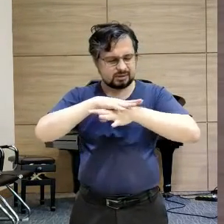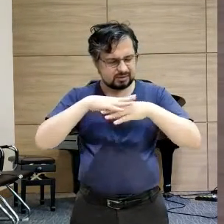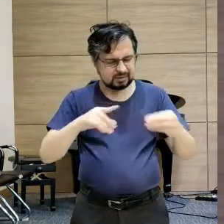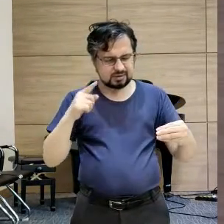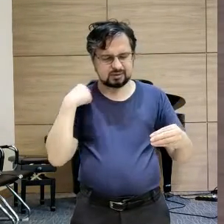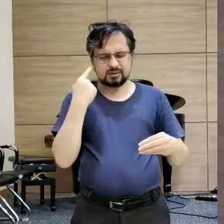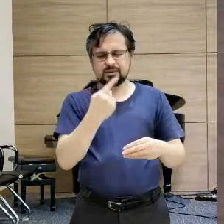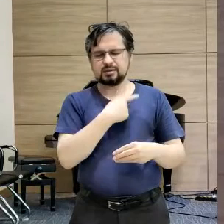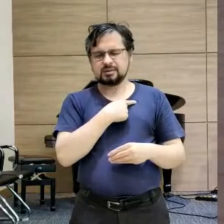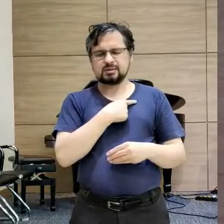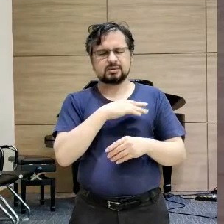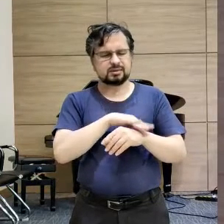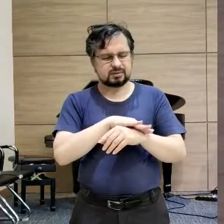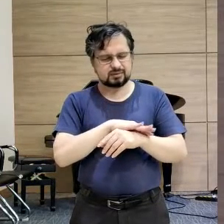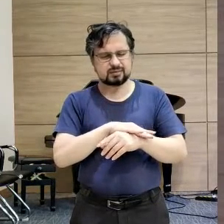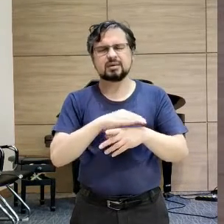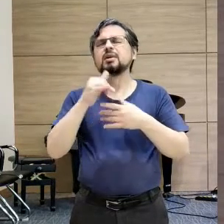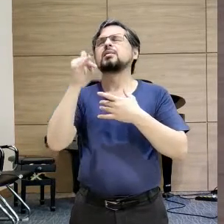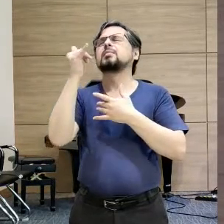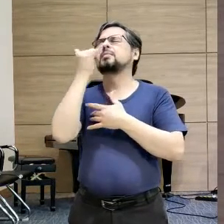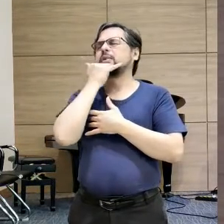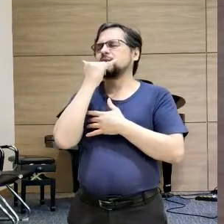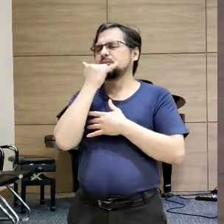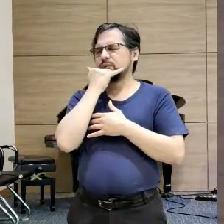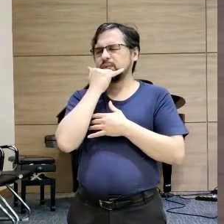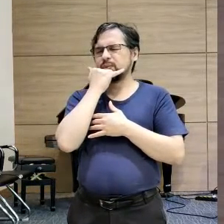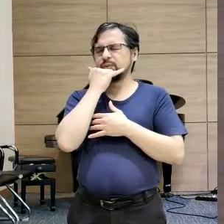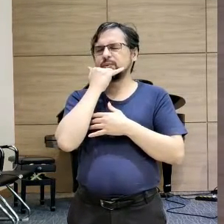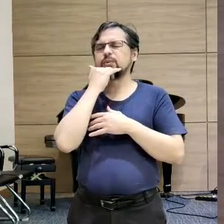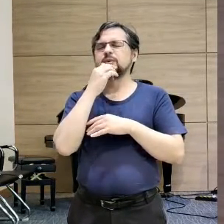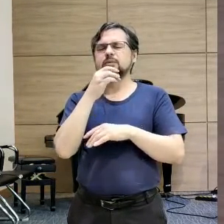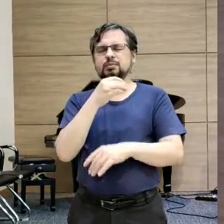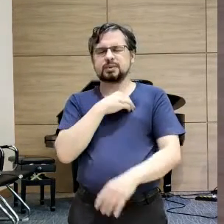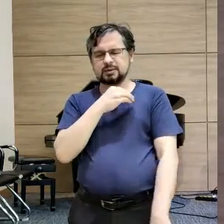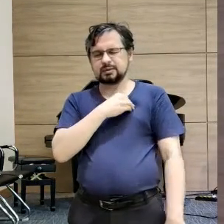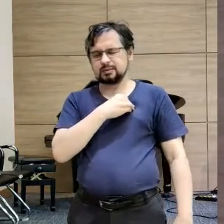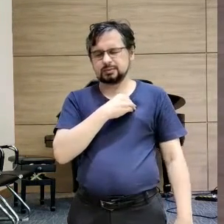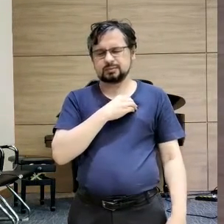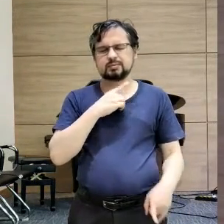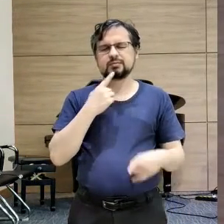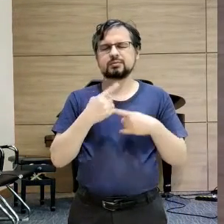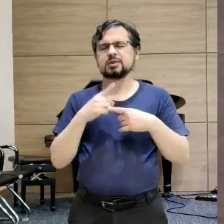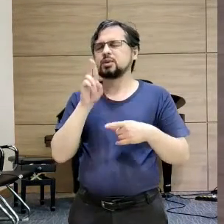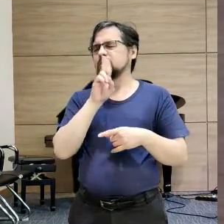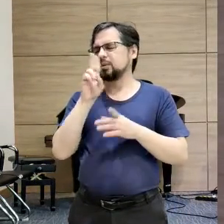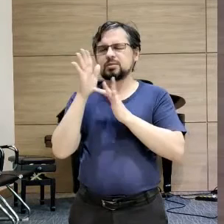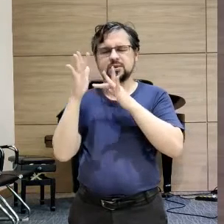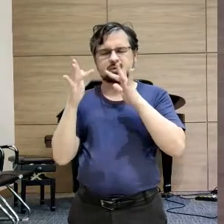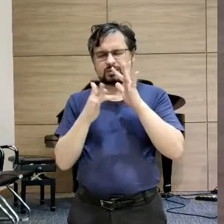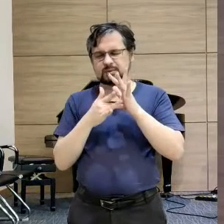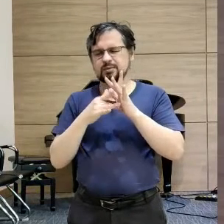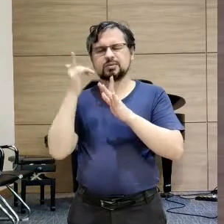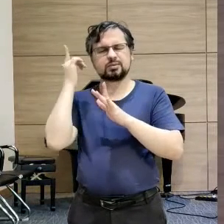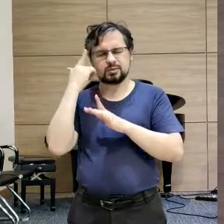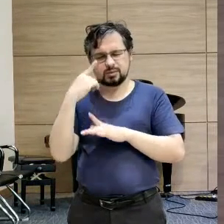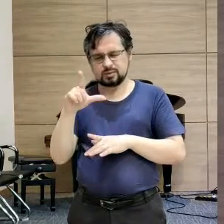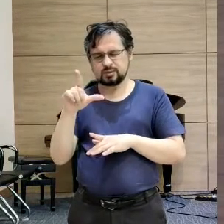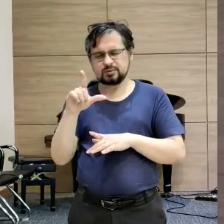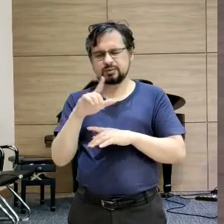feridas e perdoa os nossos pecados. Por isso, em nome de Jesus, mais uma